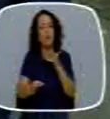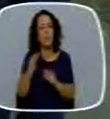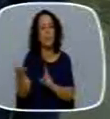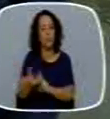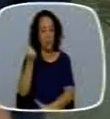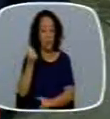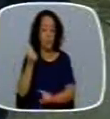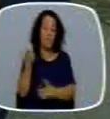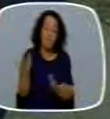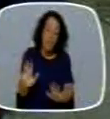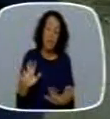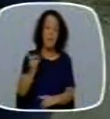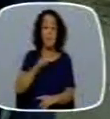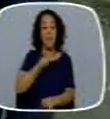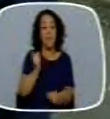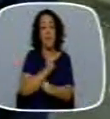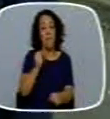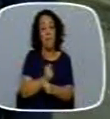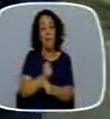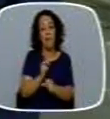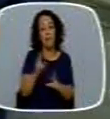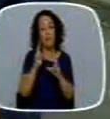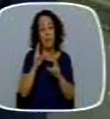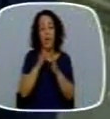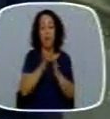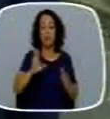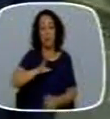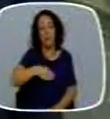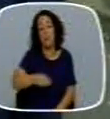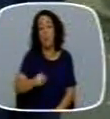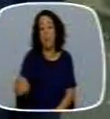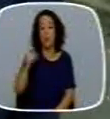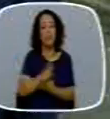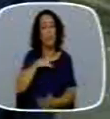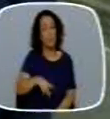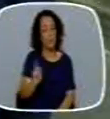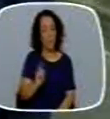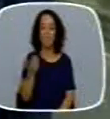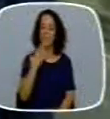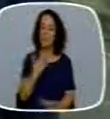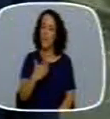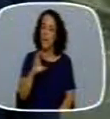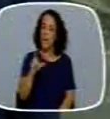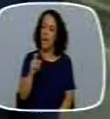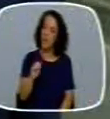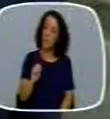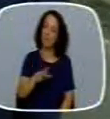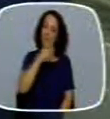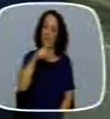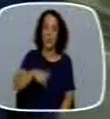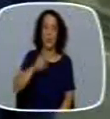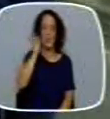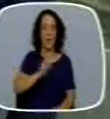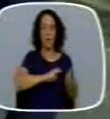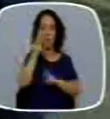temos que trabalhar para ver se conseguimos ajudar muita gente neste mundo, não só em Portugal. É mais. Muito obrigada, Carlos, pela sua prestação e por ter estado aqui connosco. Sei que hoje é um dia